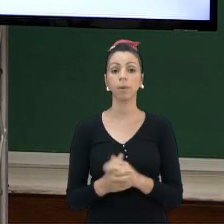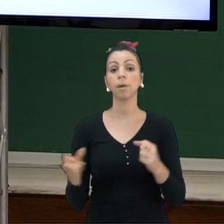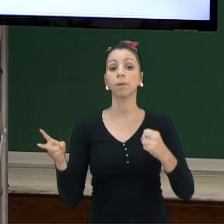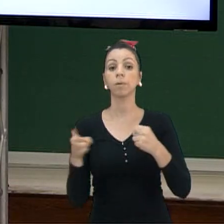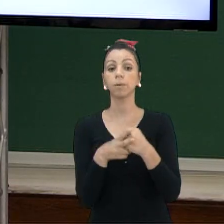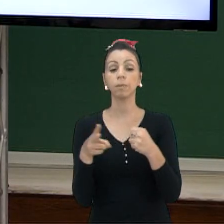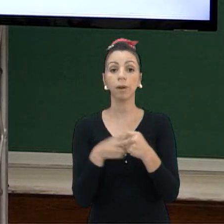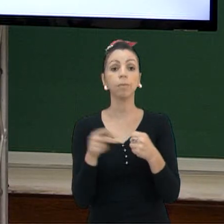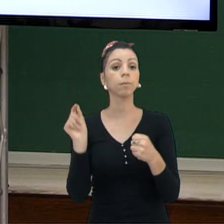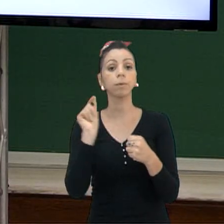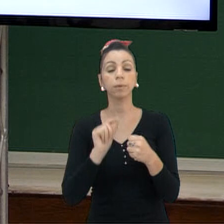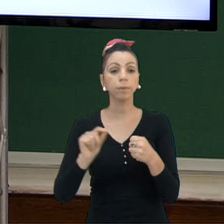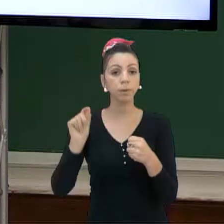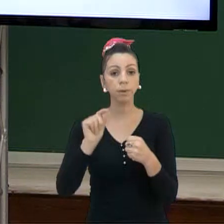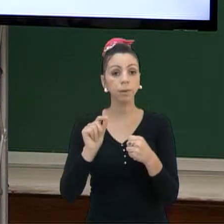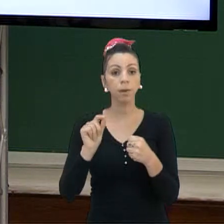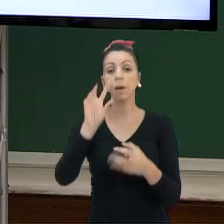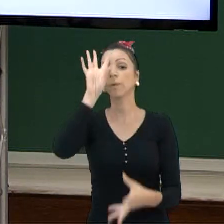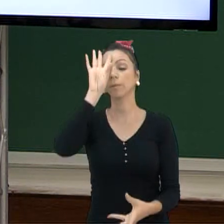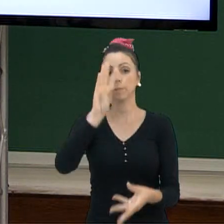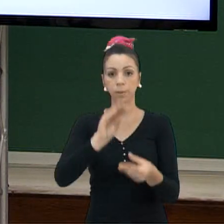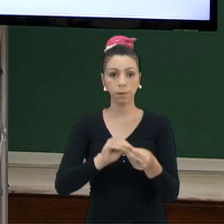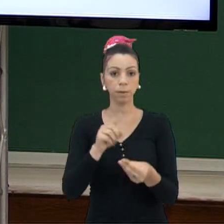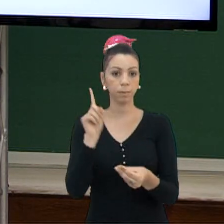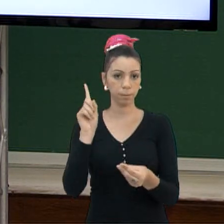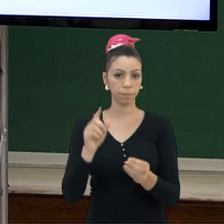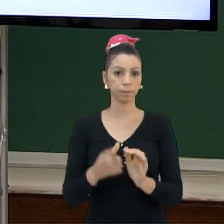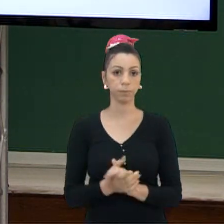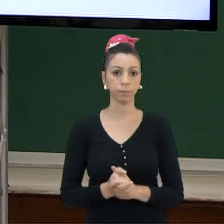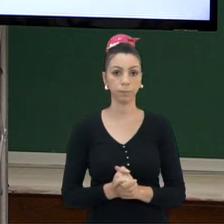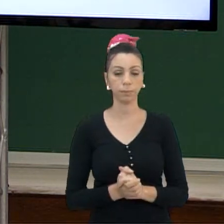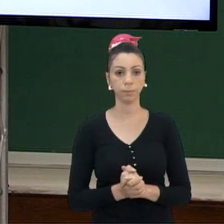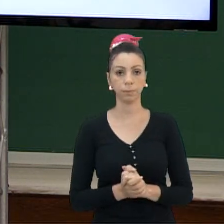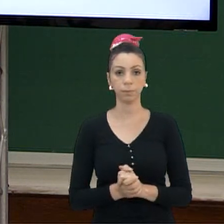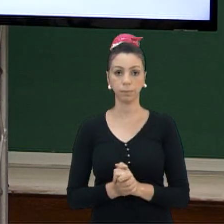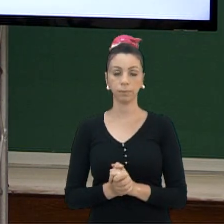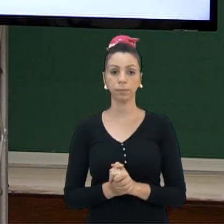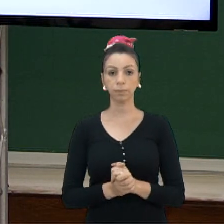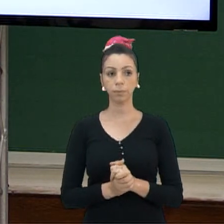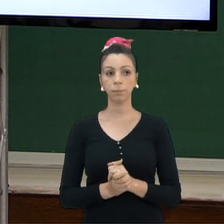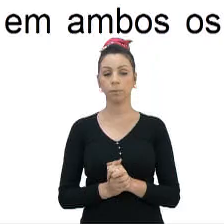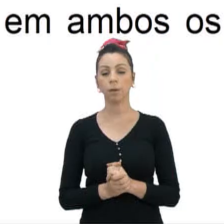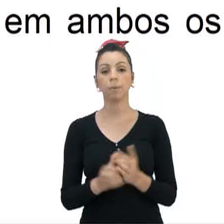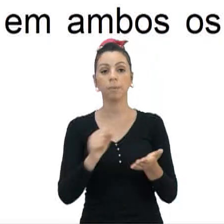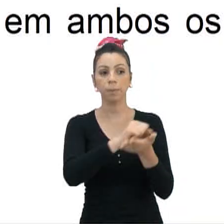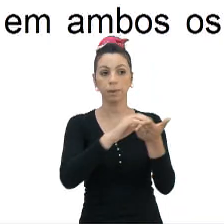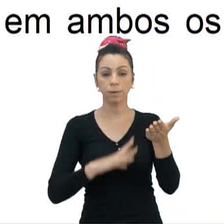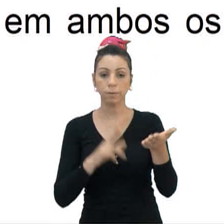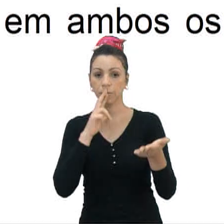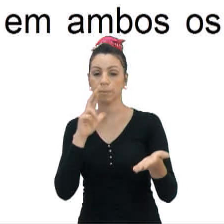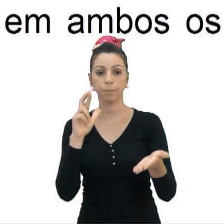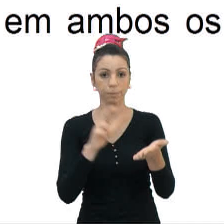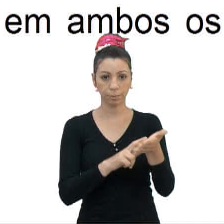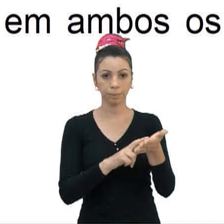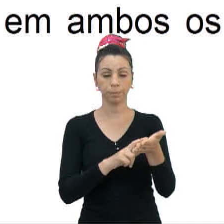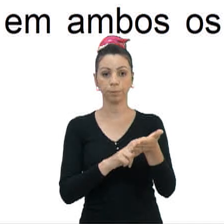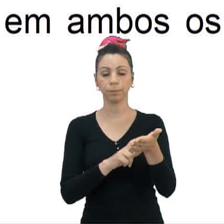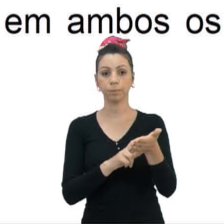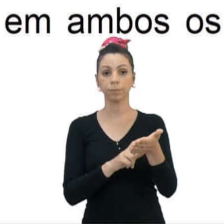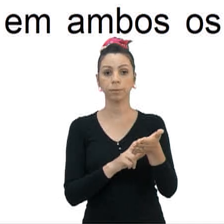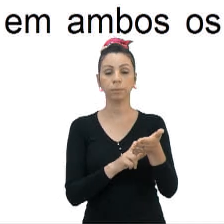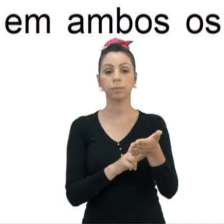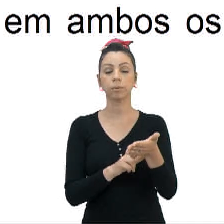verbos para que nós possamos compreendê-los. Para nós fazermos a atividade, nós vamos responder: qual é o